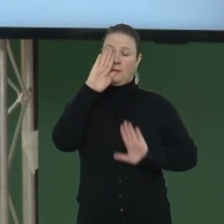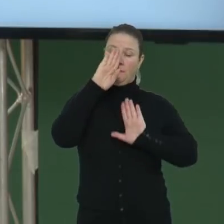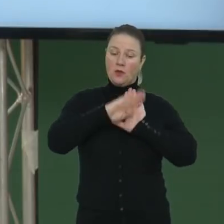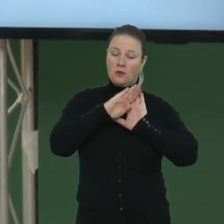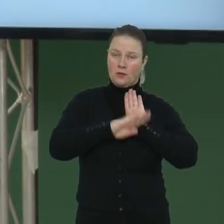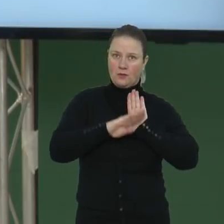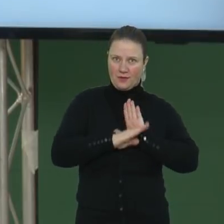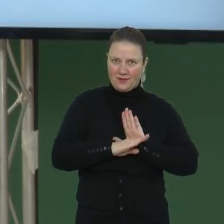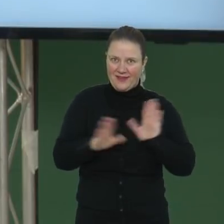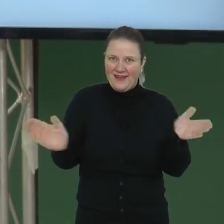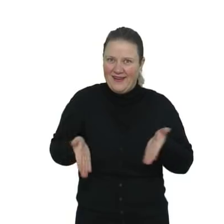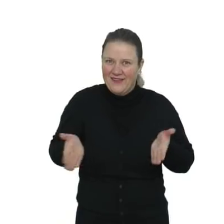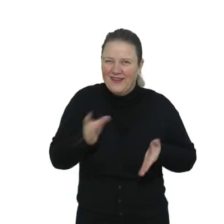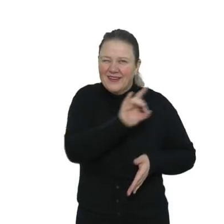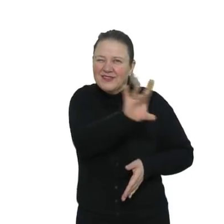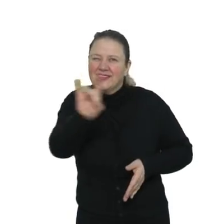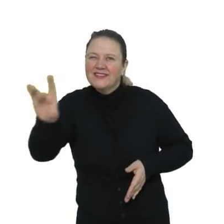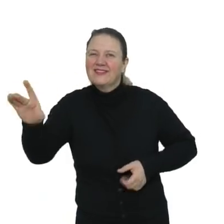com vocês. Vamos lá?